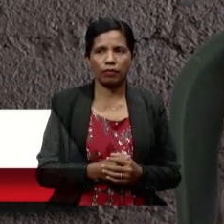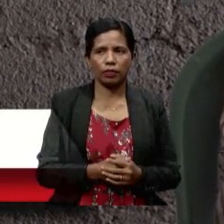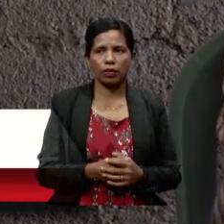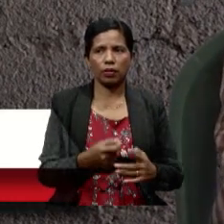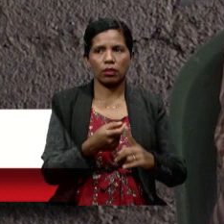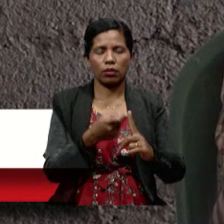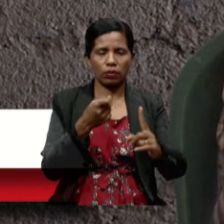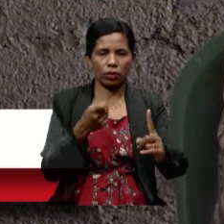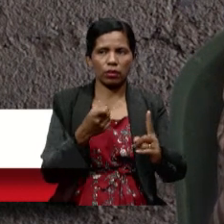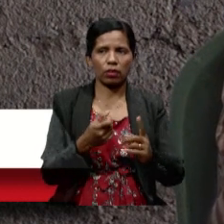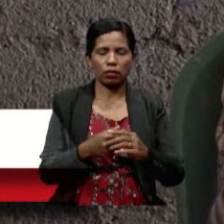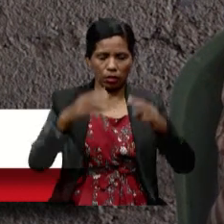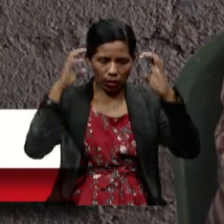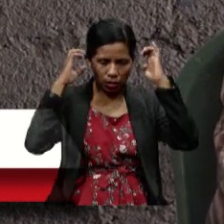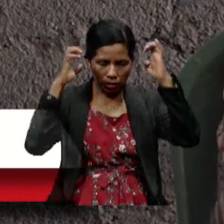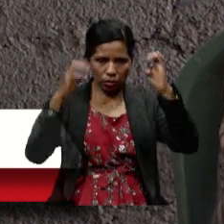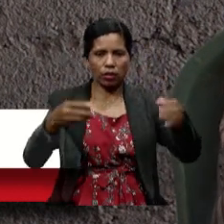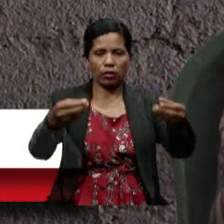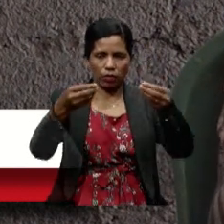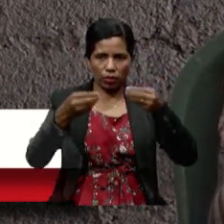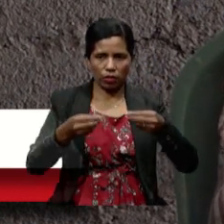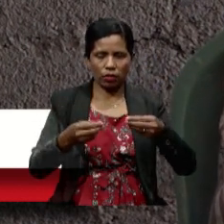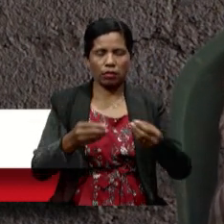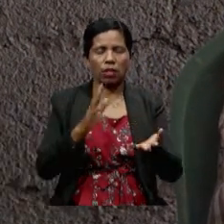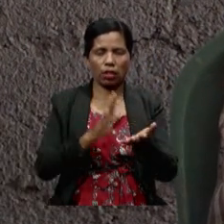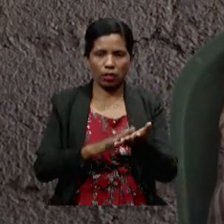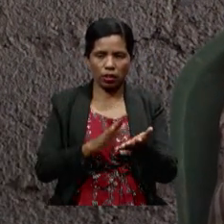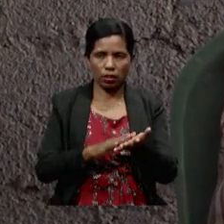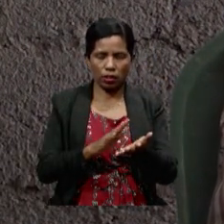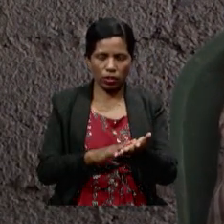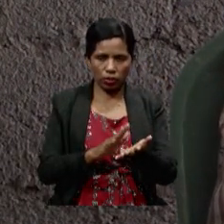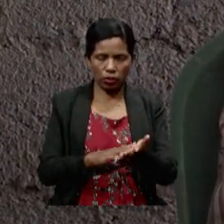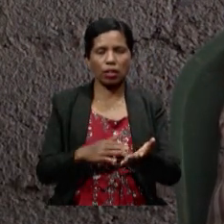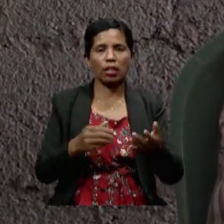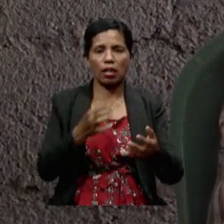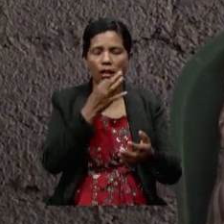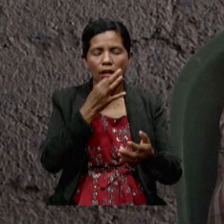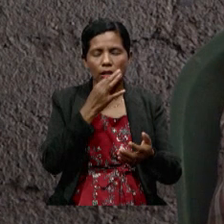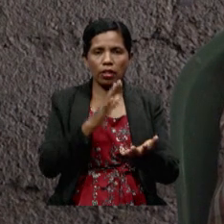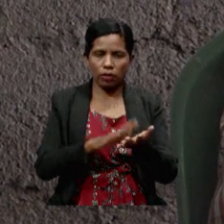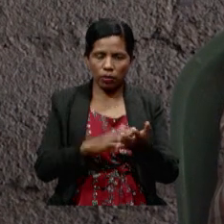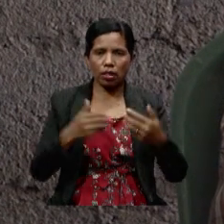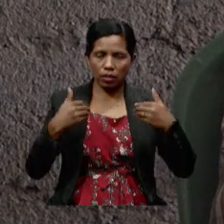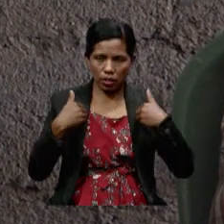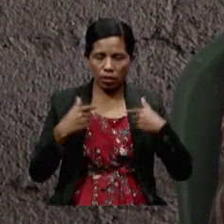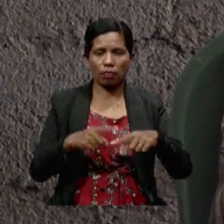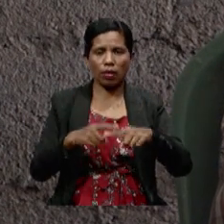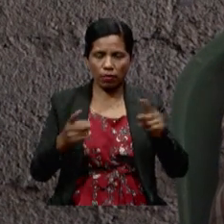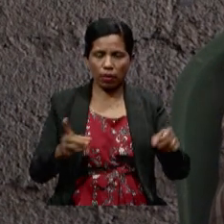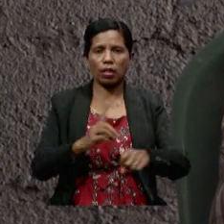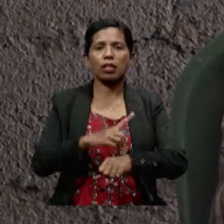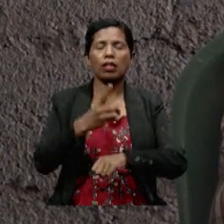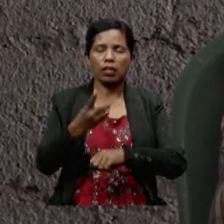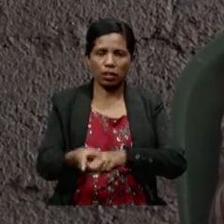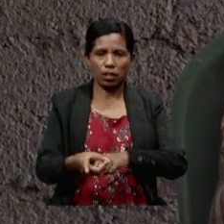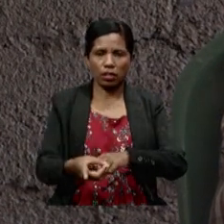be educação fo mai merenda escolar lau. Mai be depois de nunda saune da nene